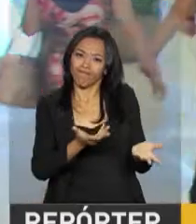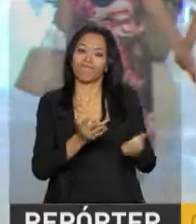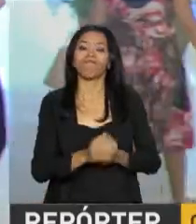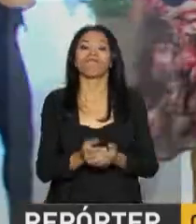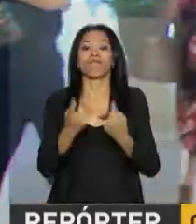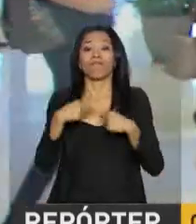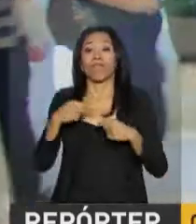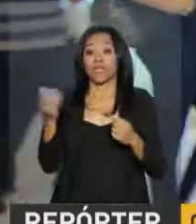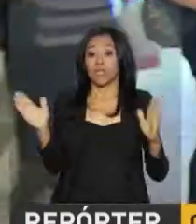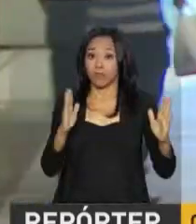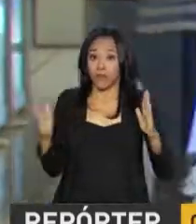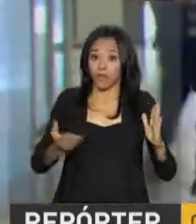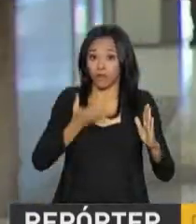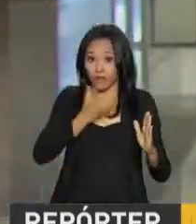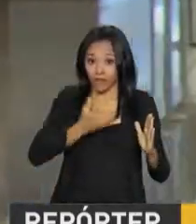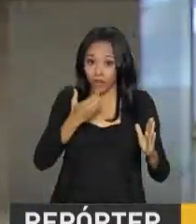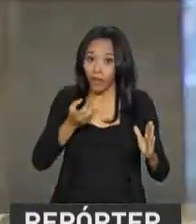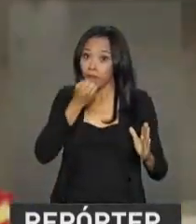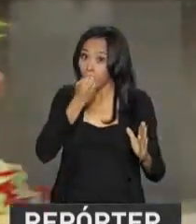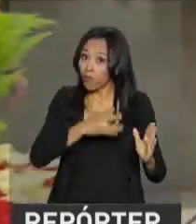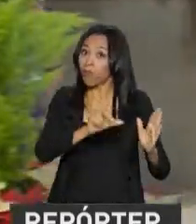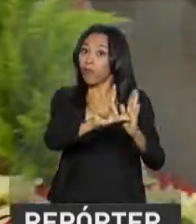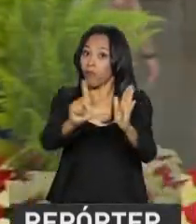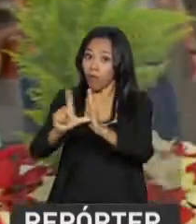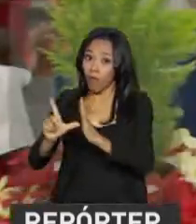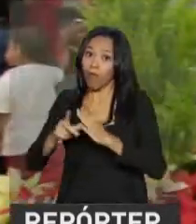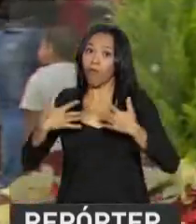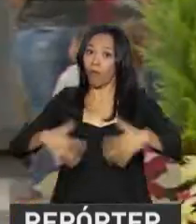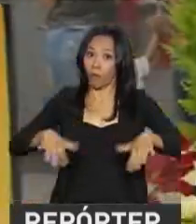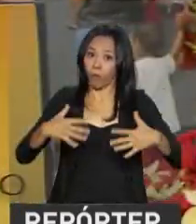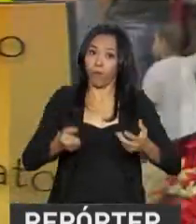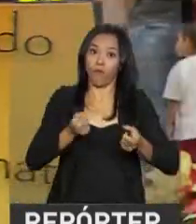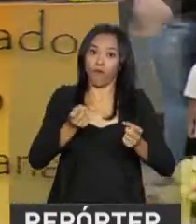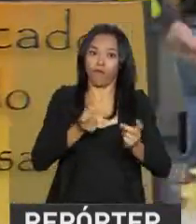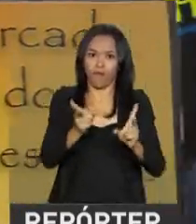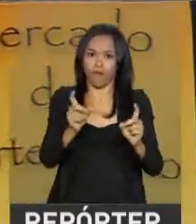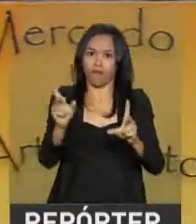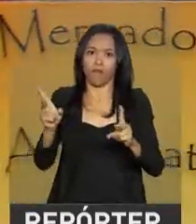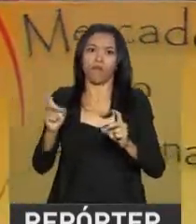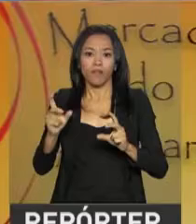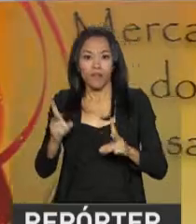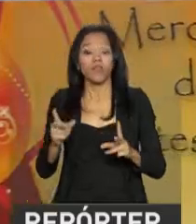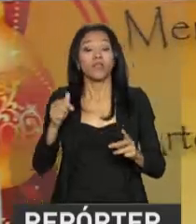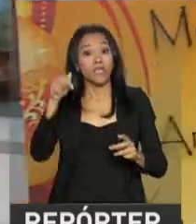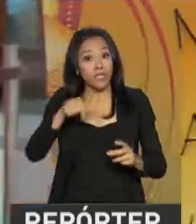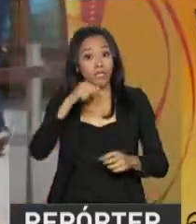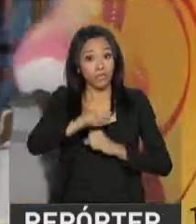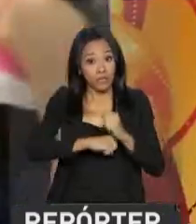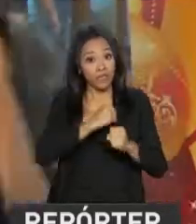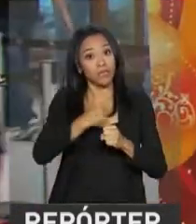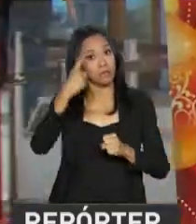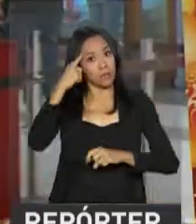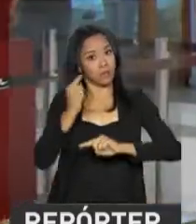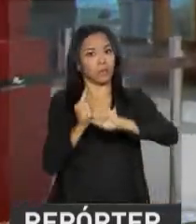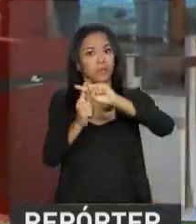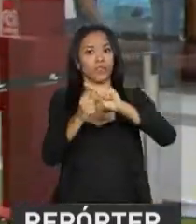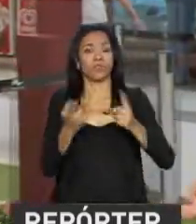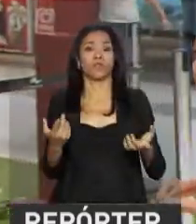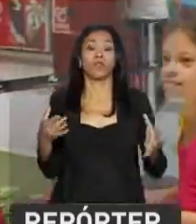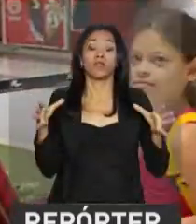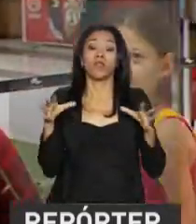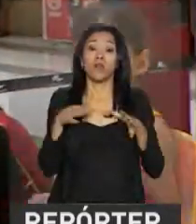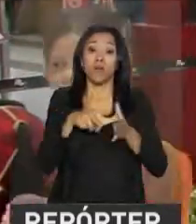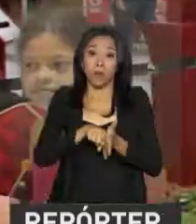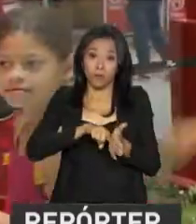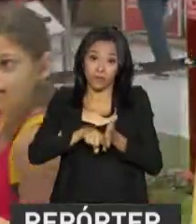mais lucrativa para o comércio e este ano o otimismo está ainda maior. Segundo o levantamento da